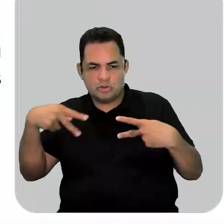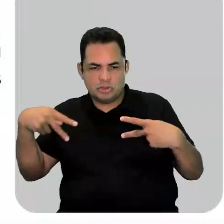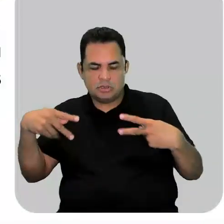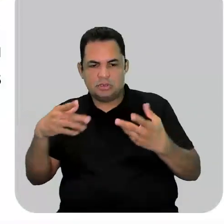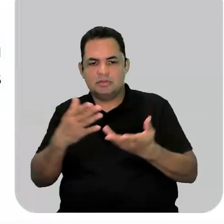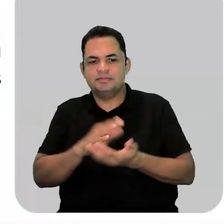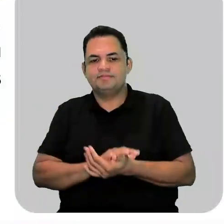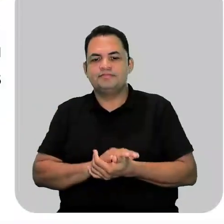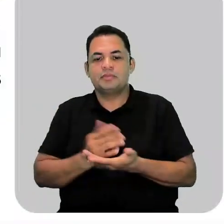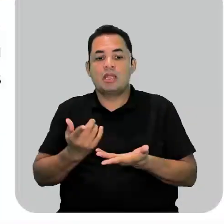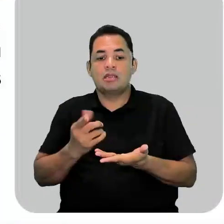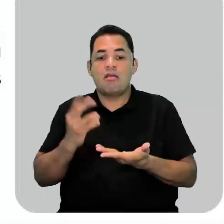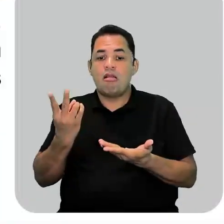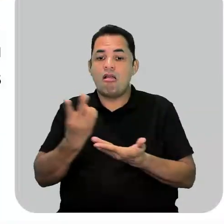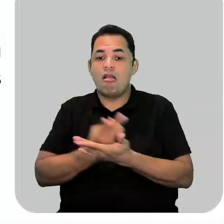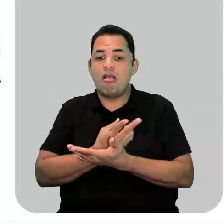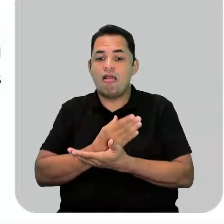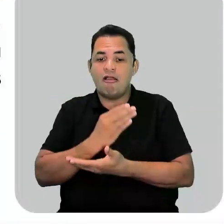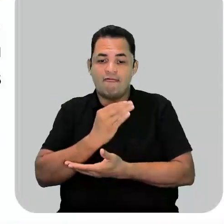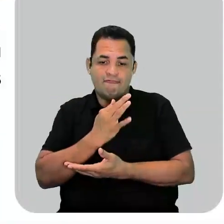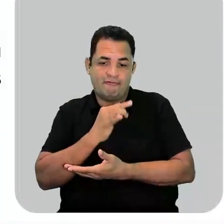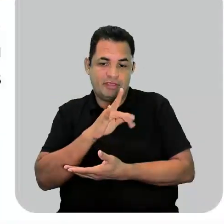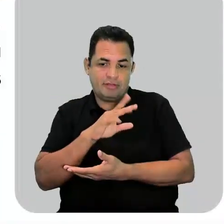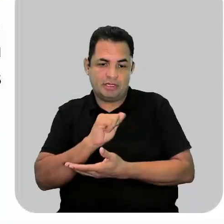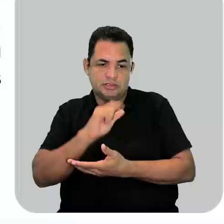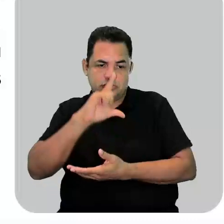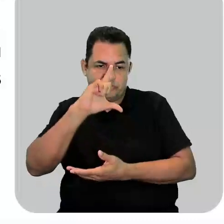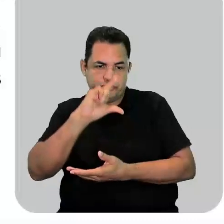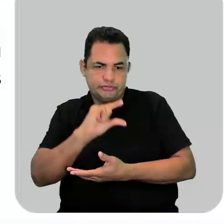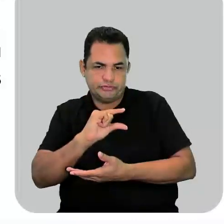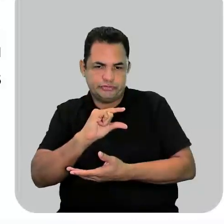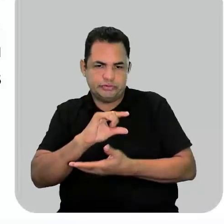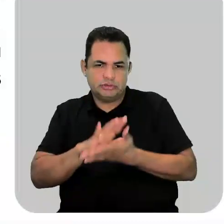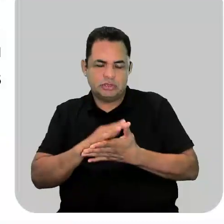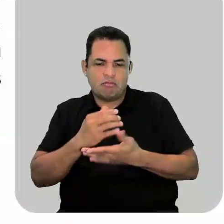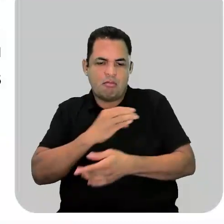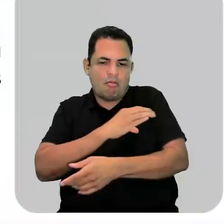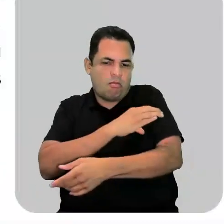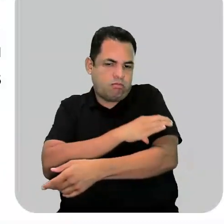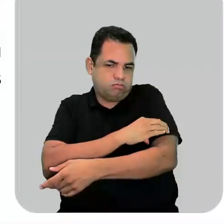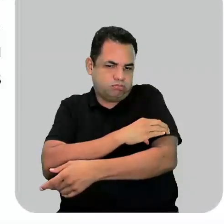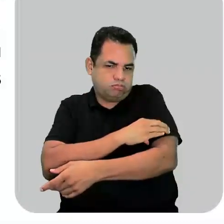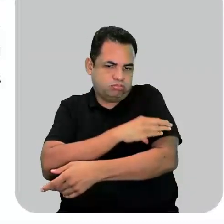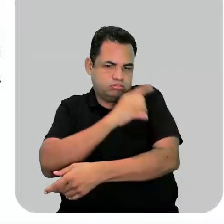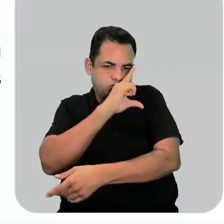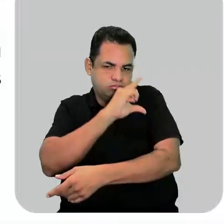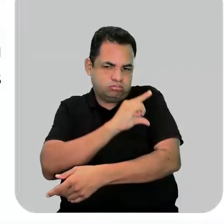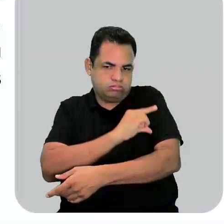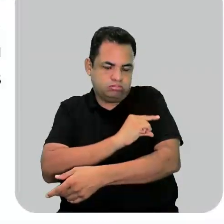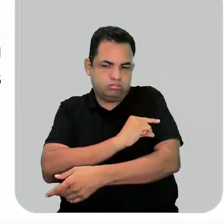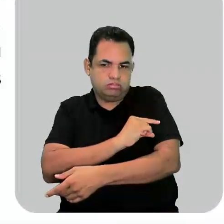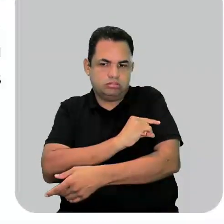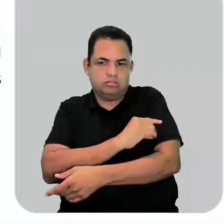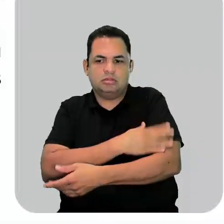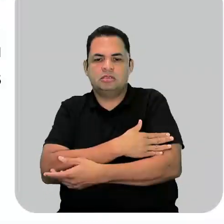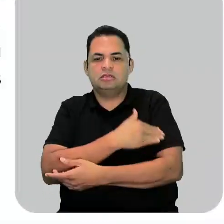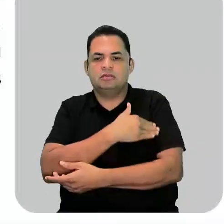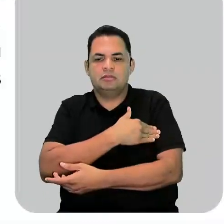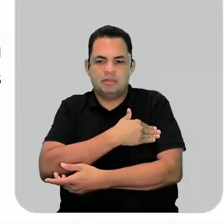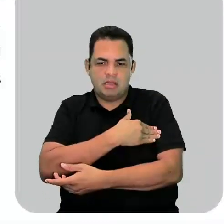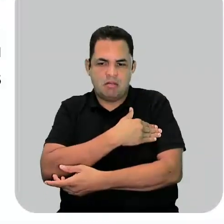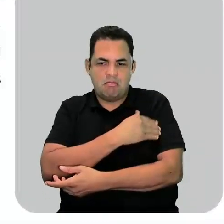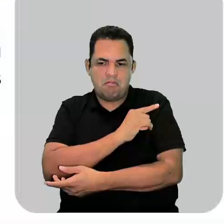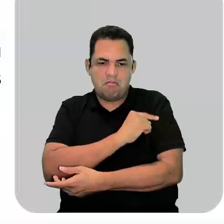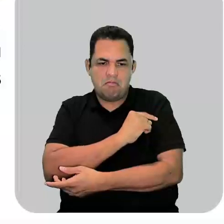proteica. Isto fará com que as fibras diminuem consideravelmente de tamanho e os músculos